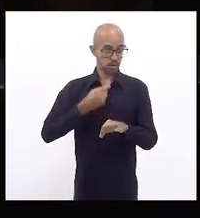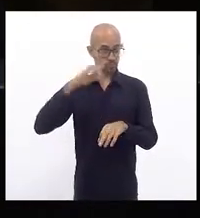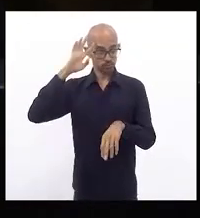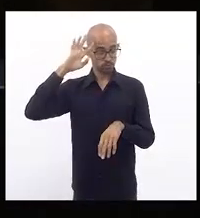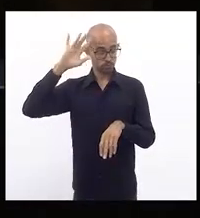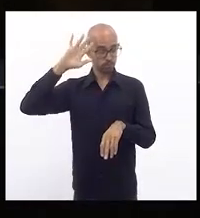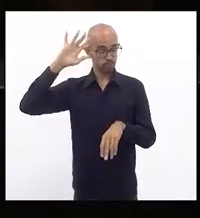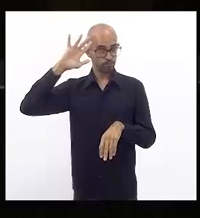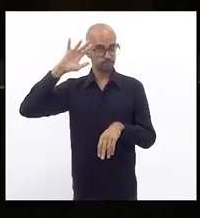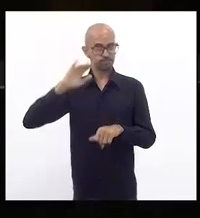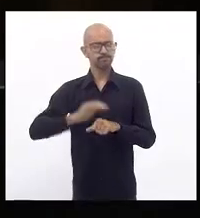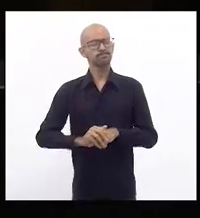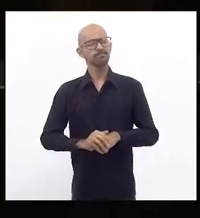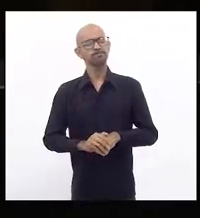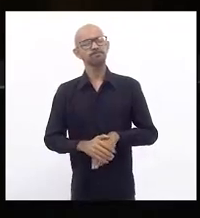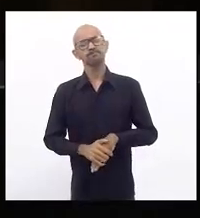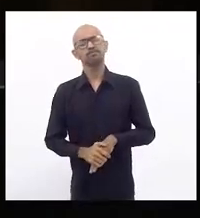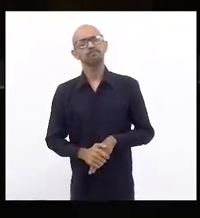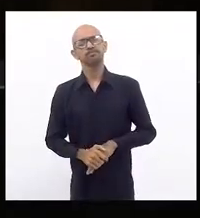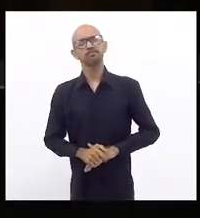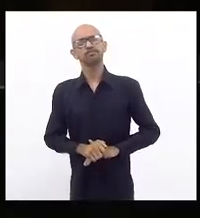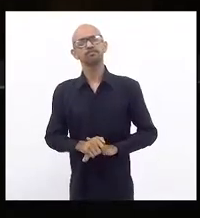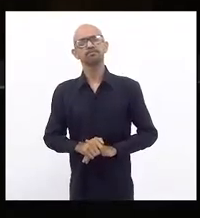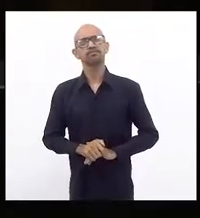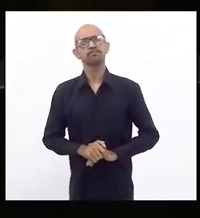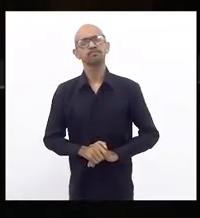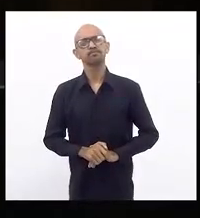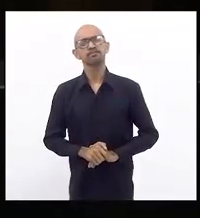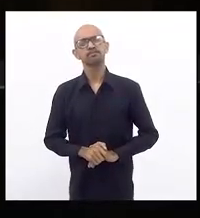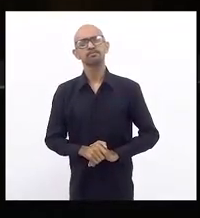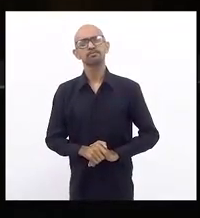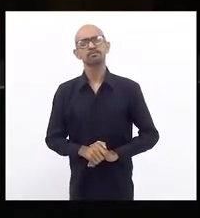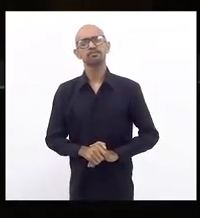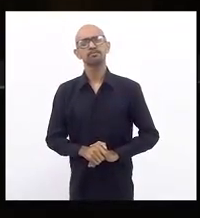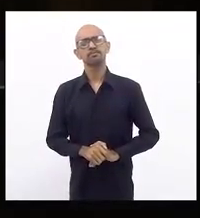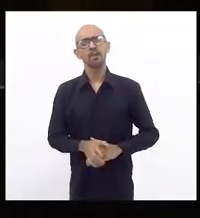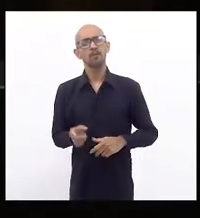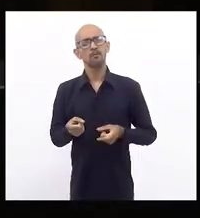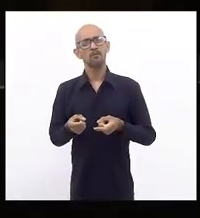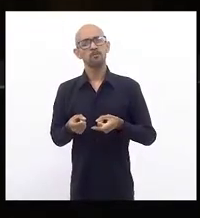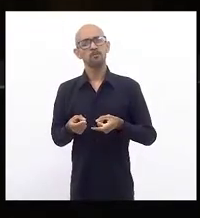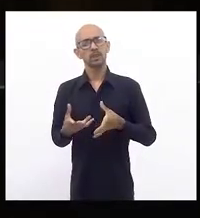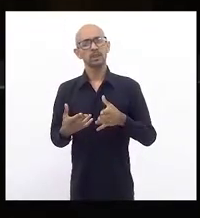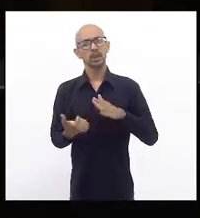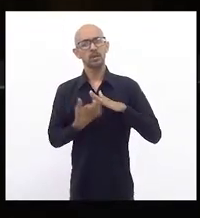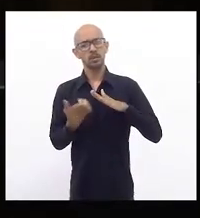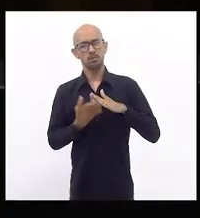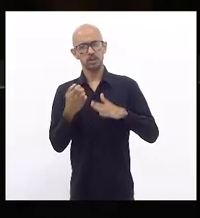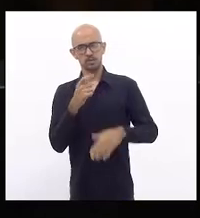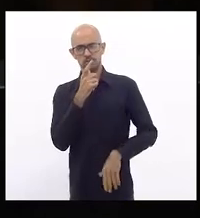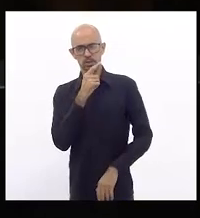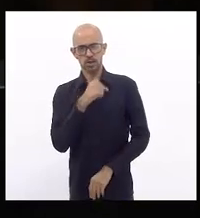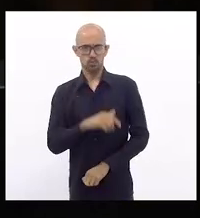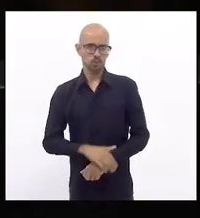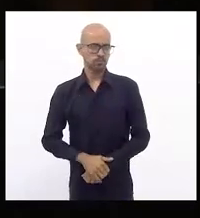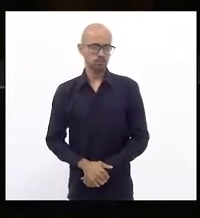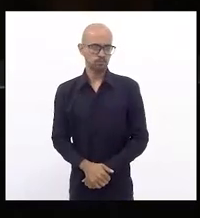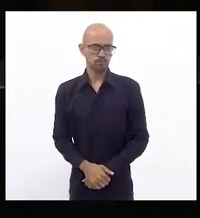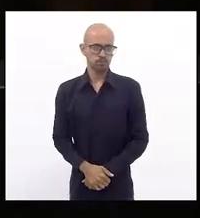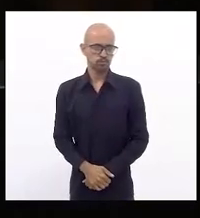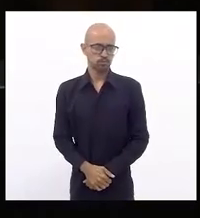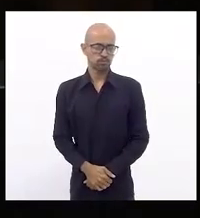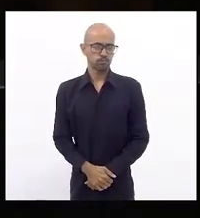reflexão. Veja bem, olha, privatizaram a SEDAI, venderam a